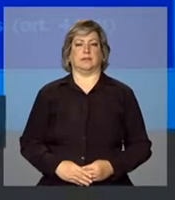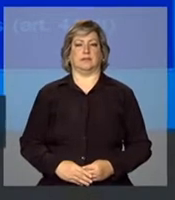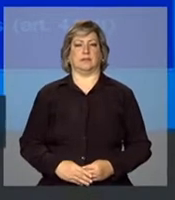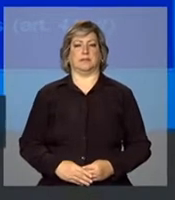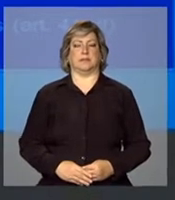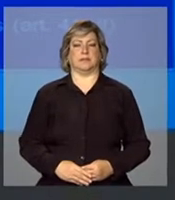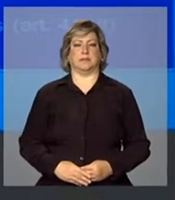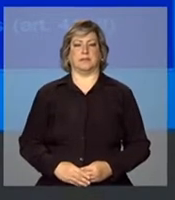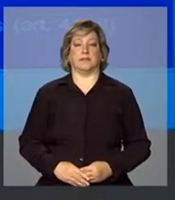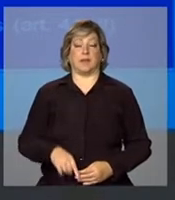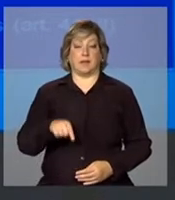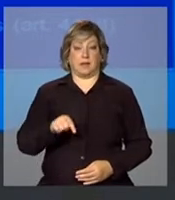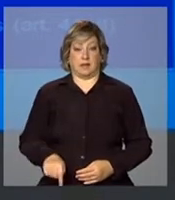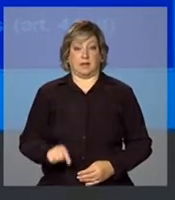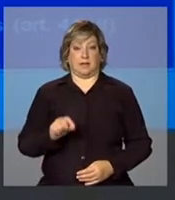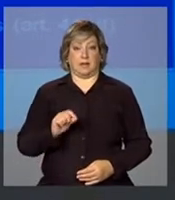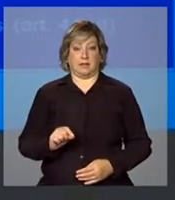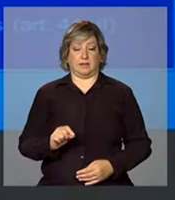A lei de acesso à informação,